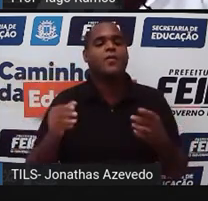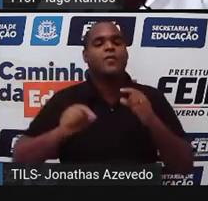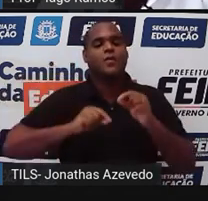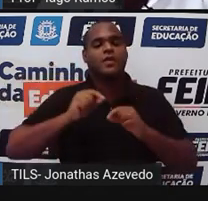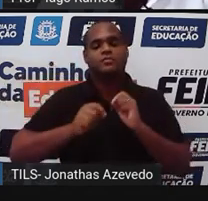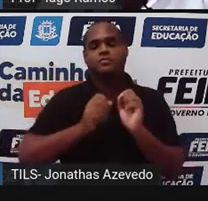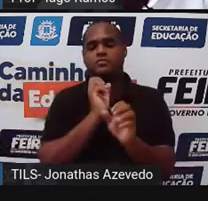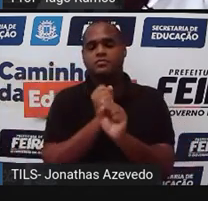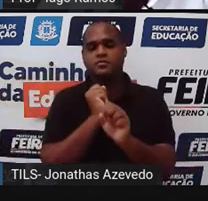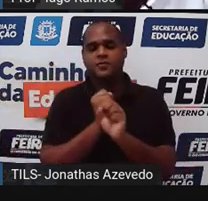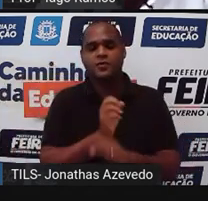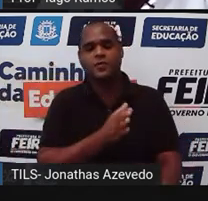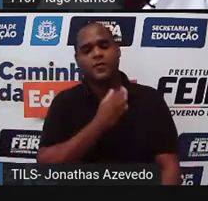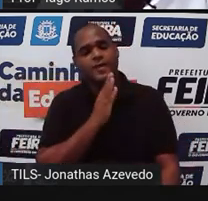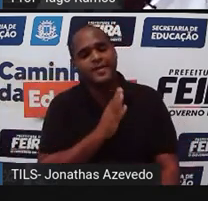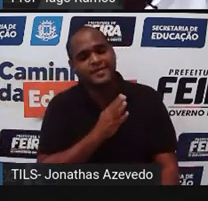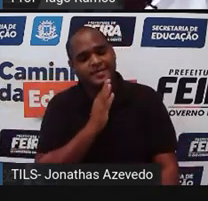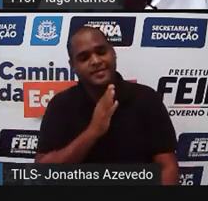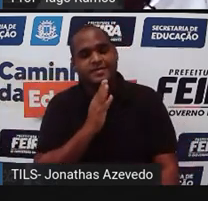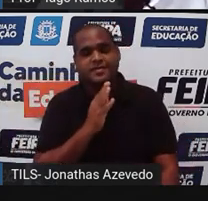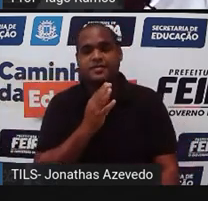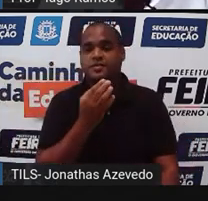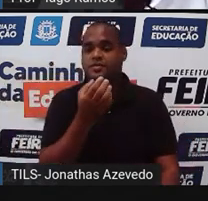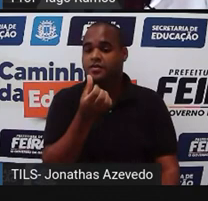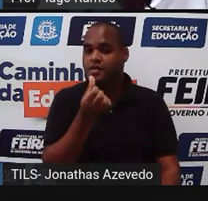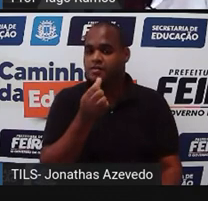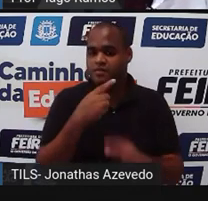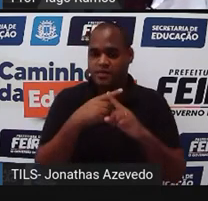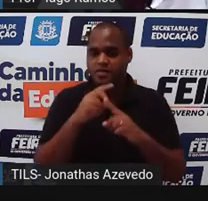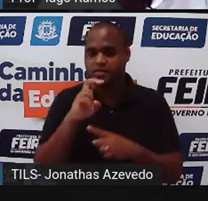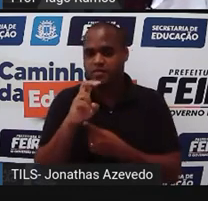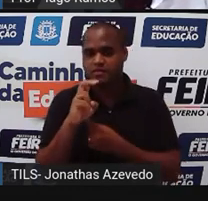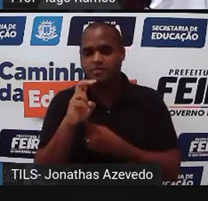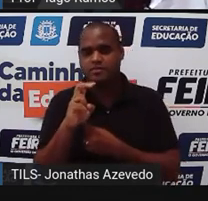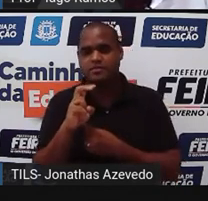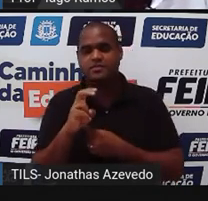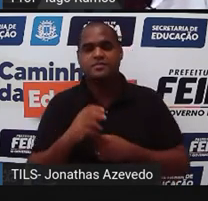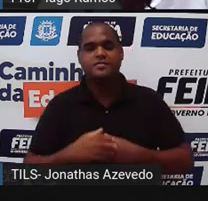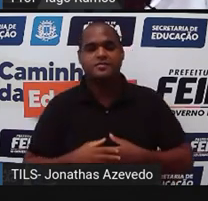fazer o cálculo zinho com a gente já conhece 6 vezes 5